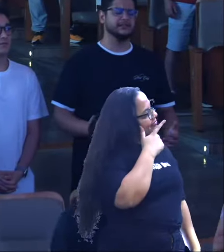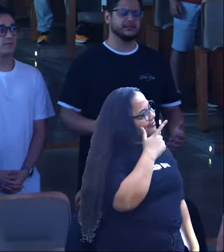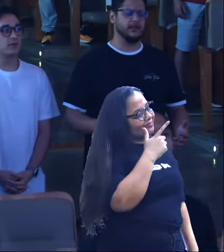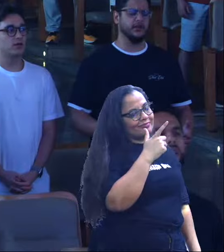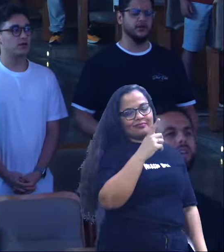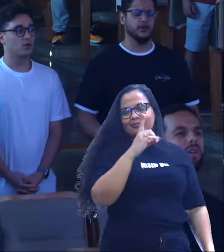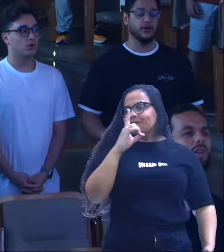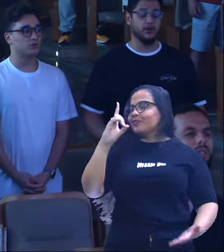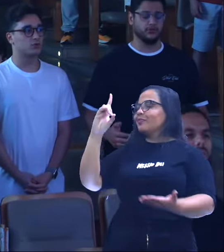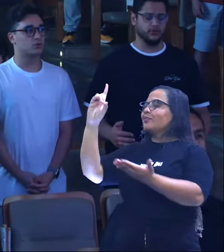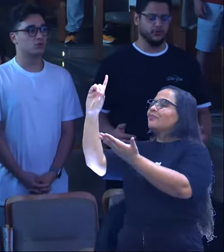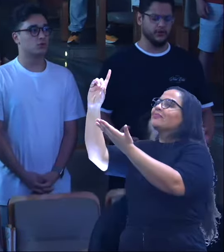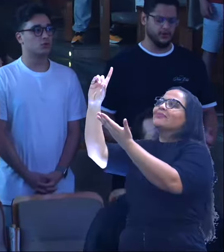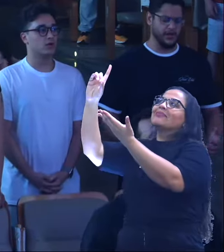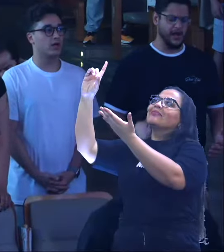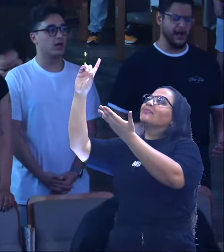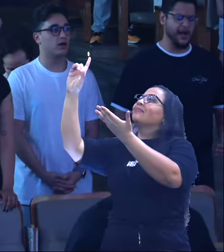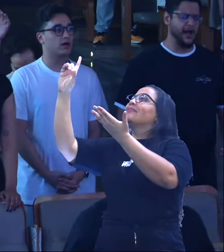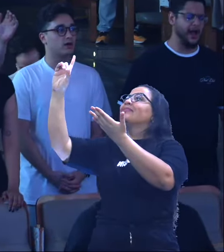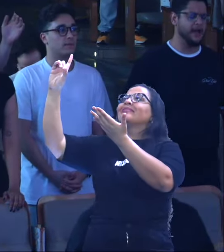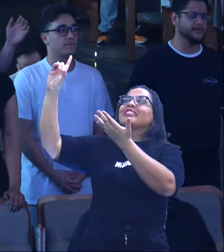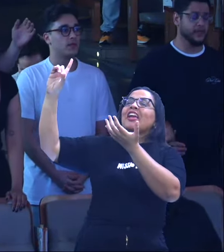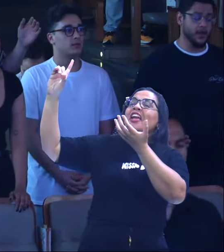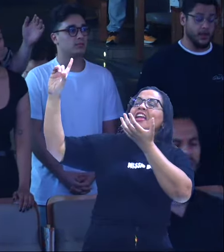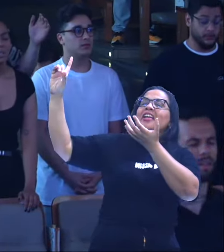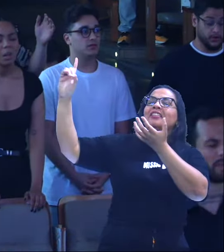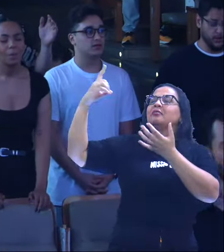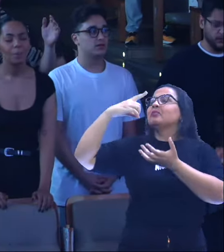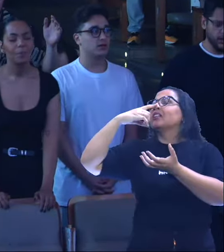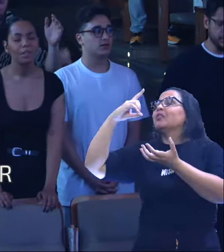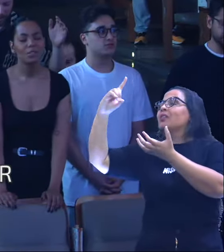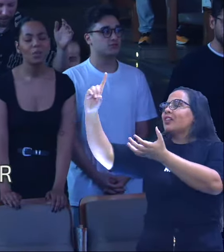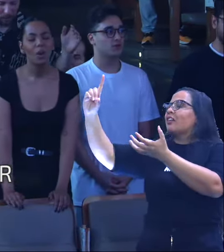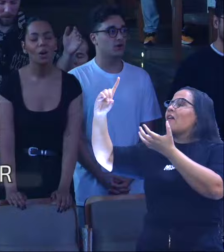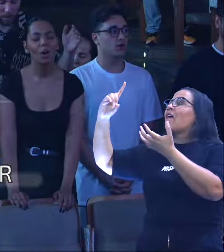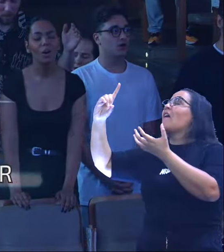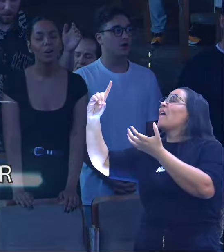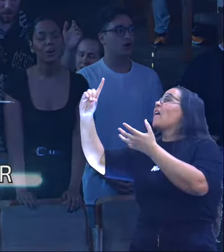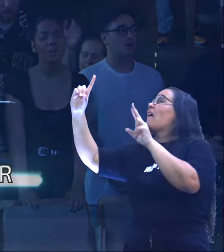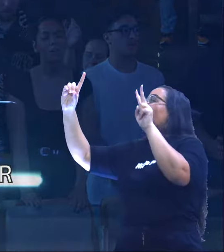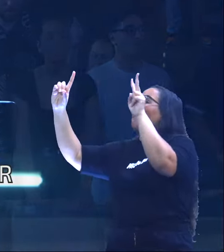dias em outro lugar. Minhas